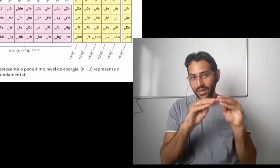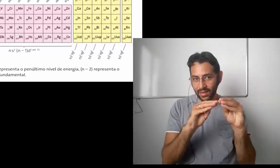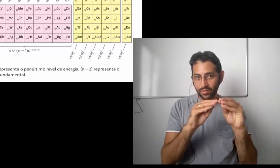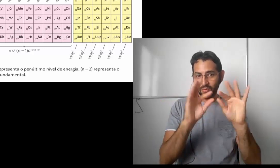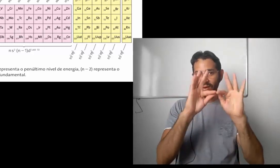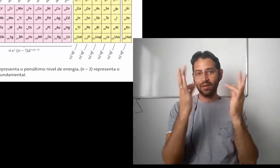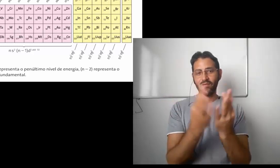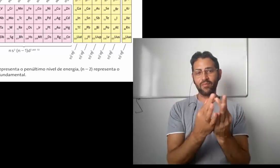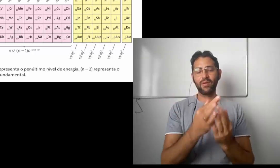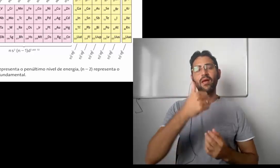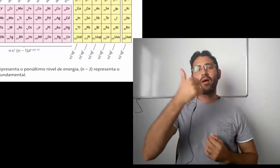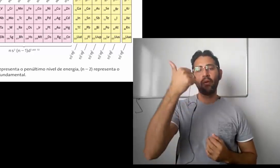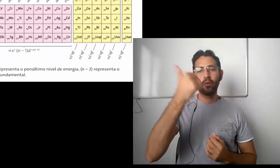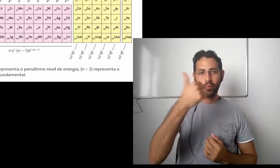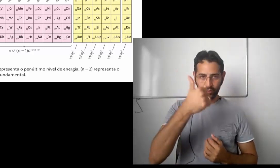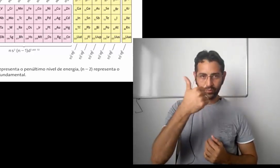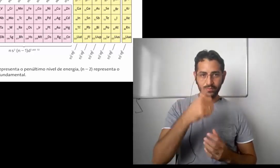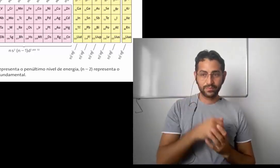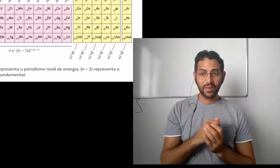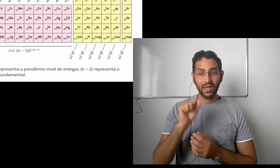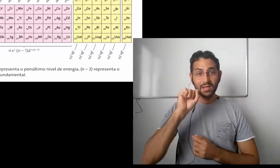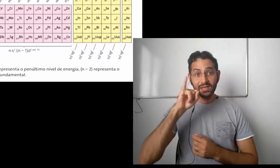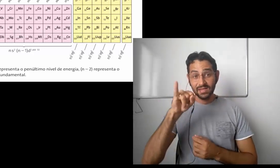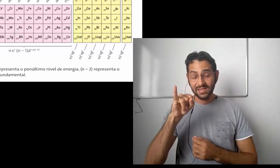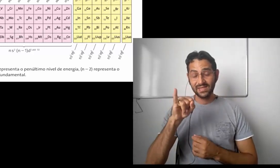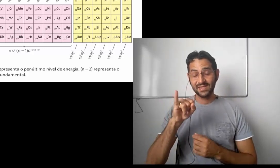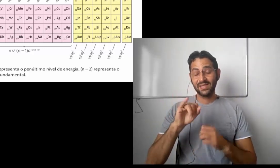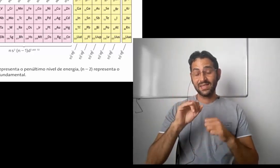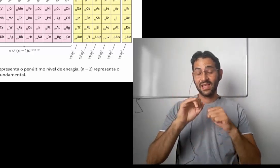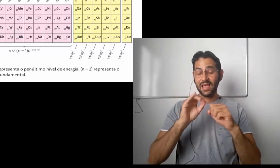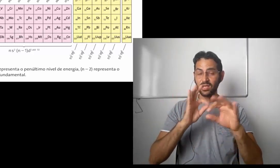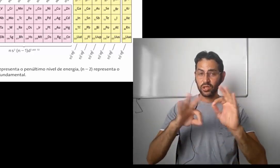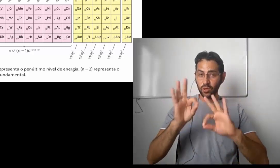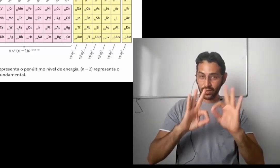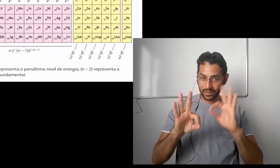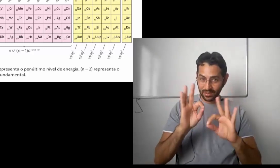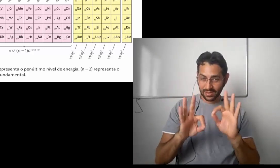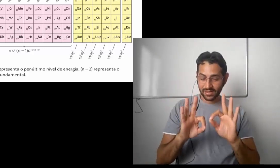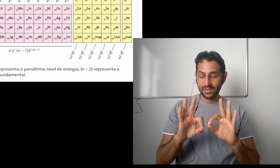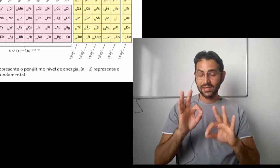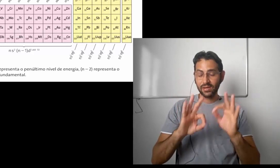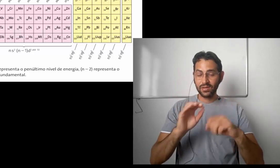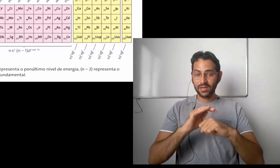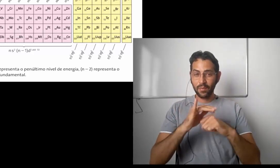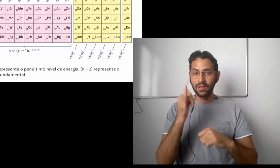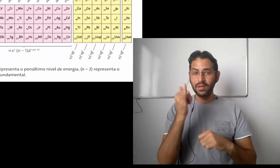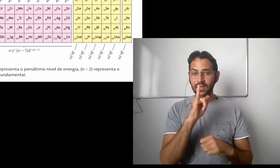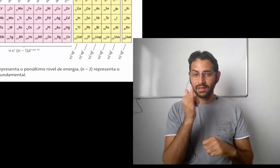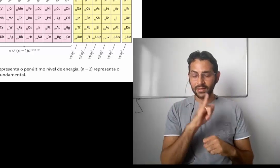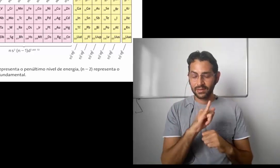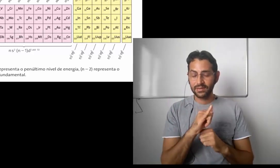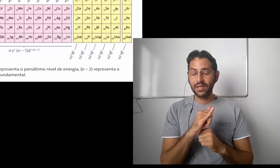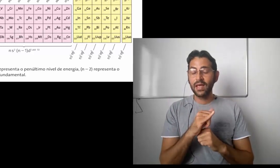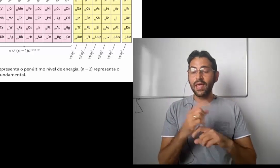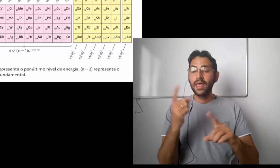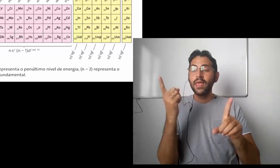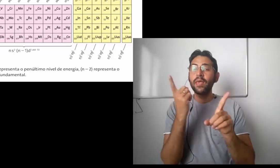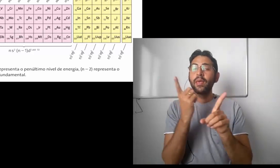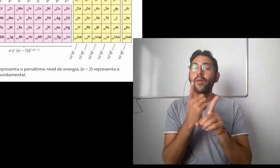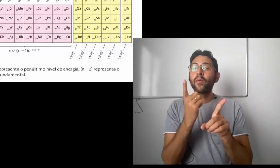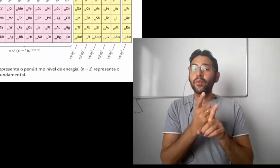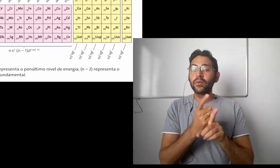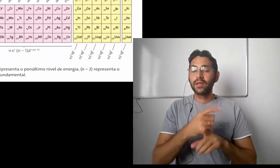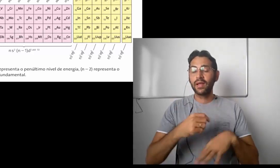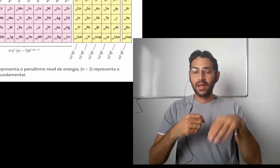S2, a gente já sabe que ele está na segunda coluna. São elementos representativos. porque ele é primeira, segunda coluna, amarelo, do lado